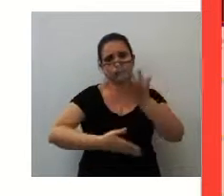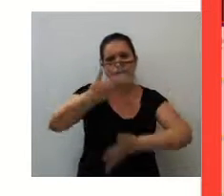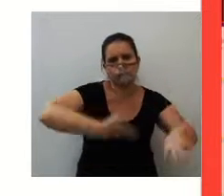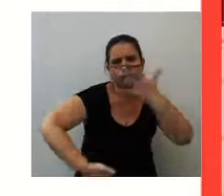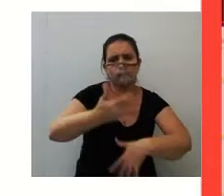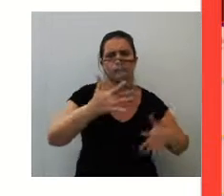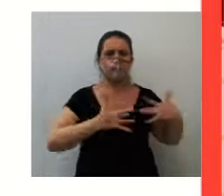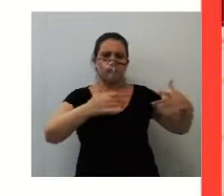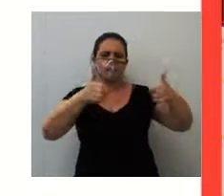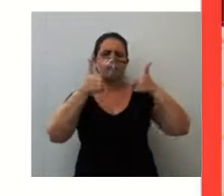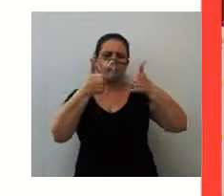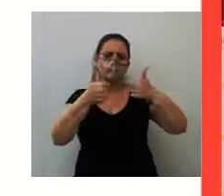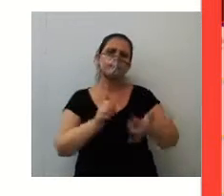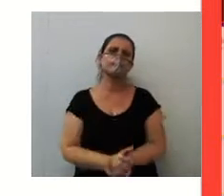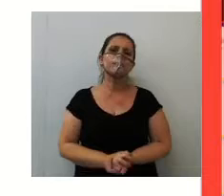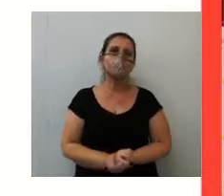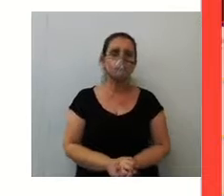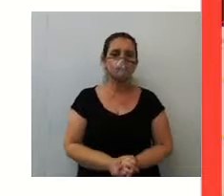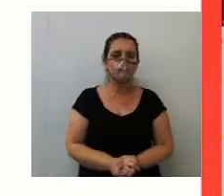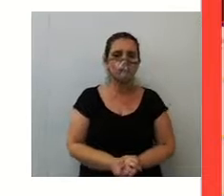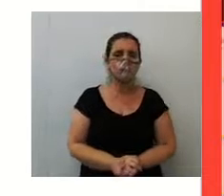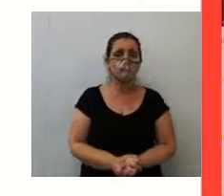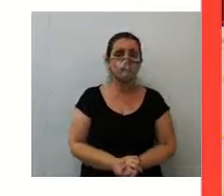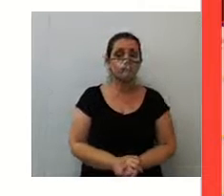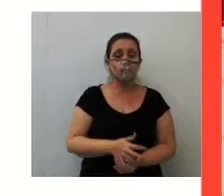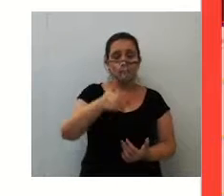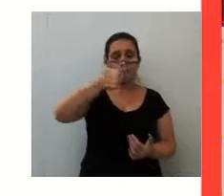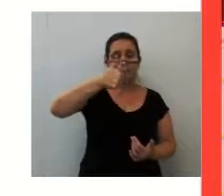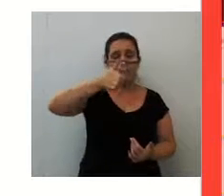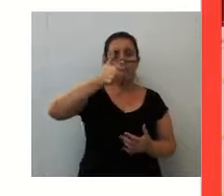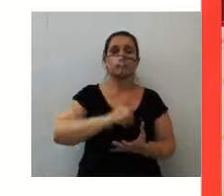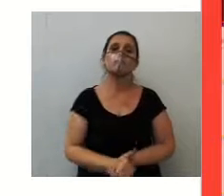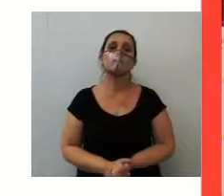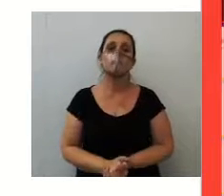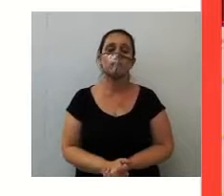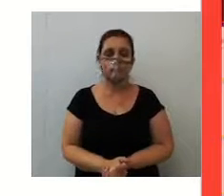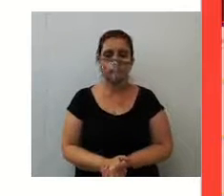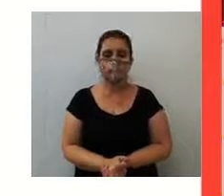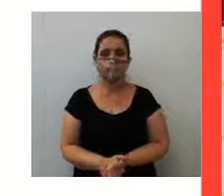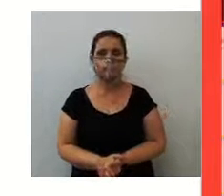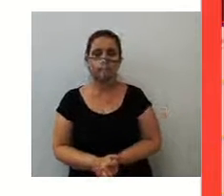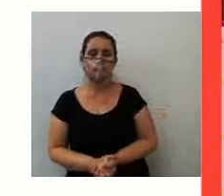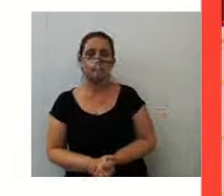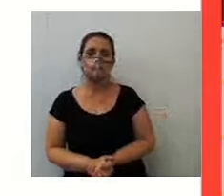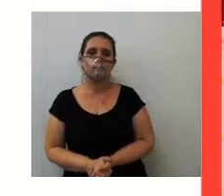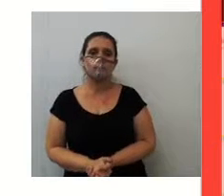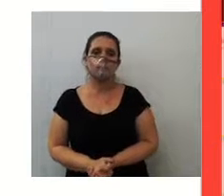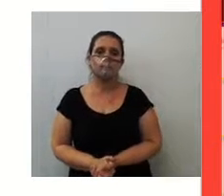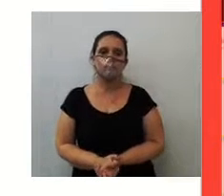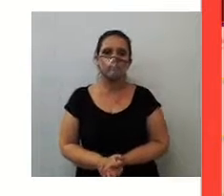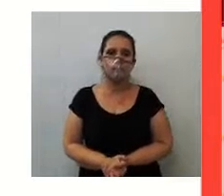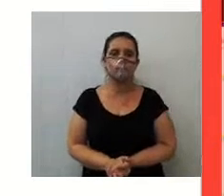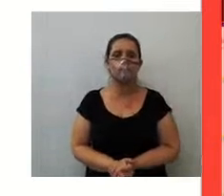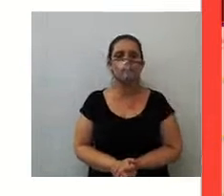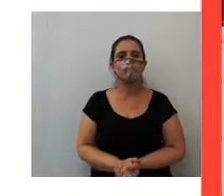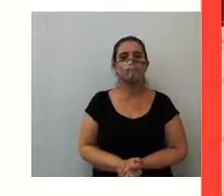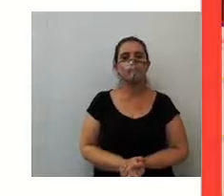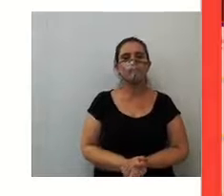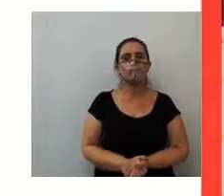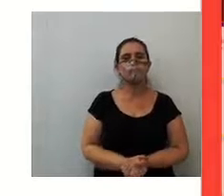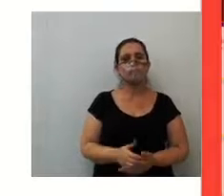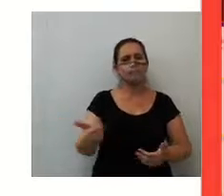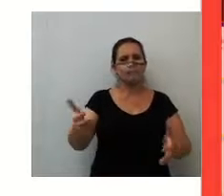a interação legal olha lá na primeira questão tem como deixar em tela cheia já tá em casa chefe da equipe